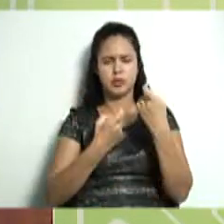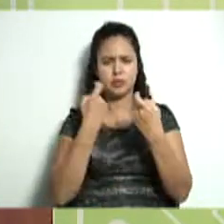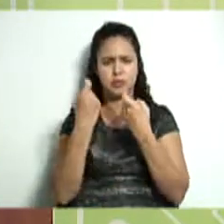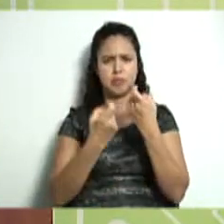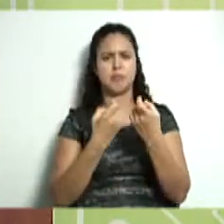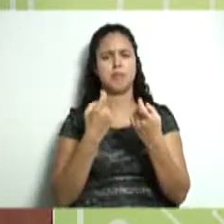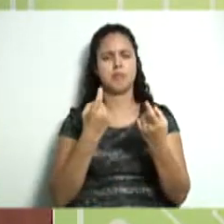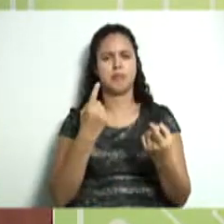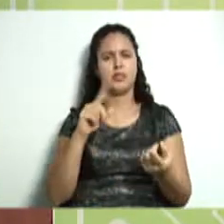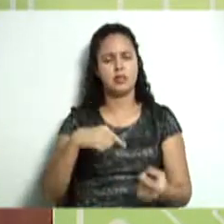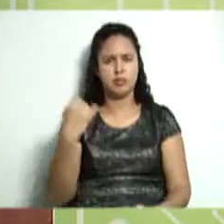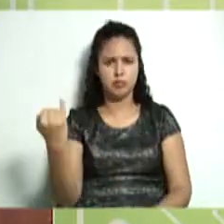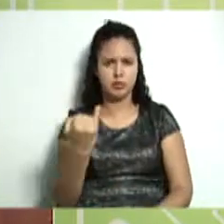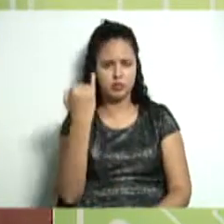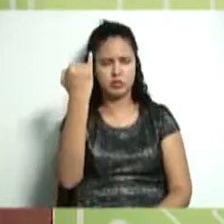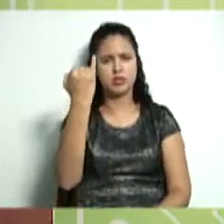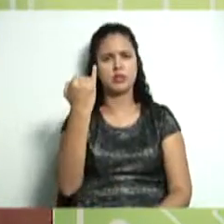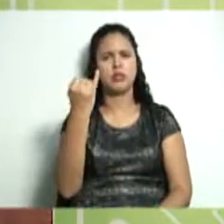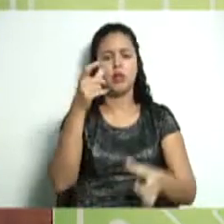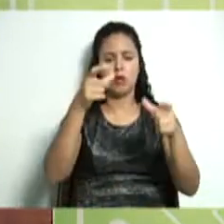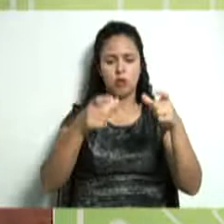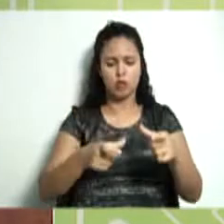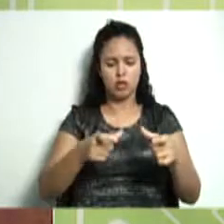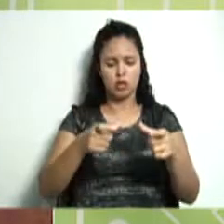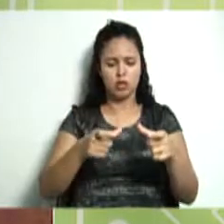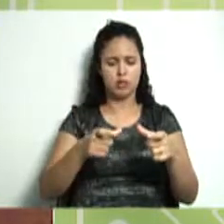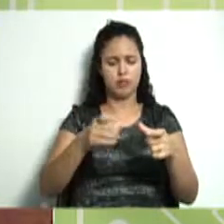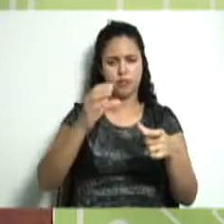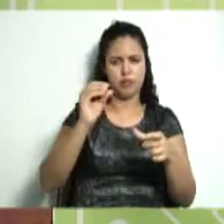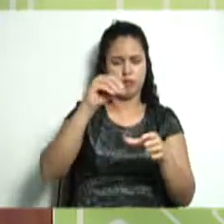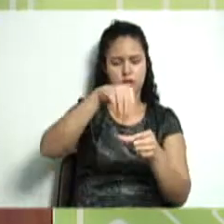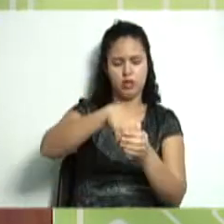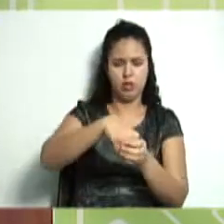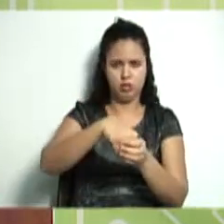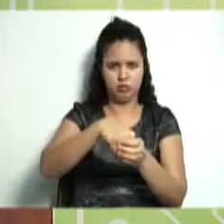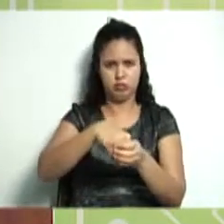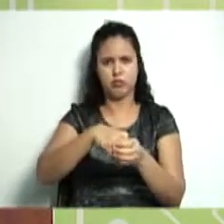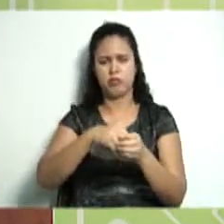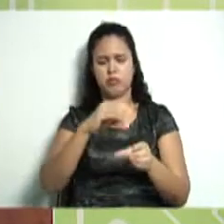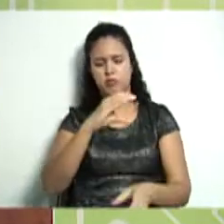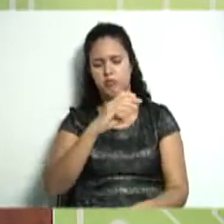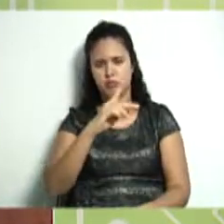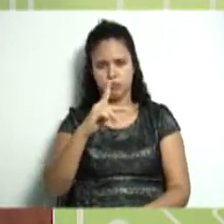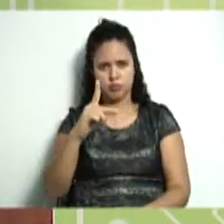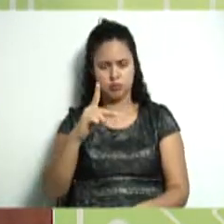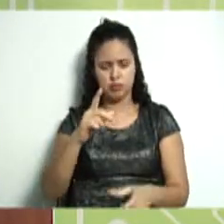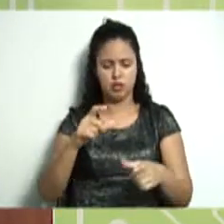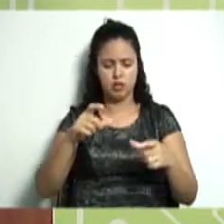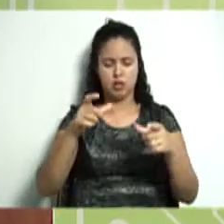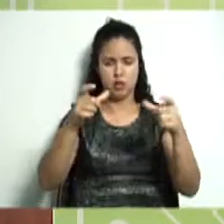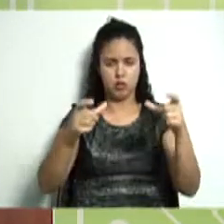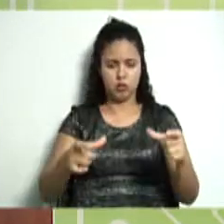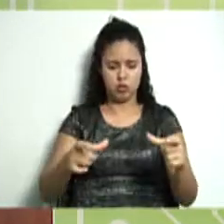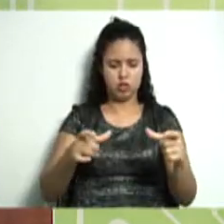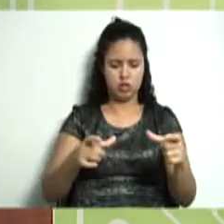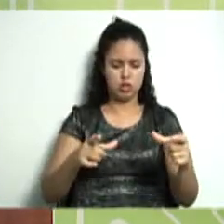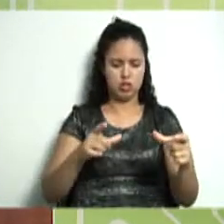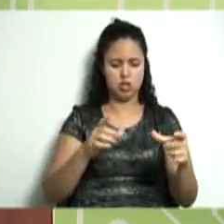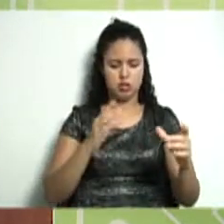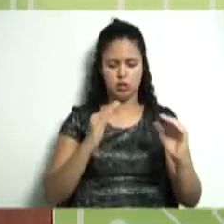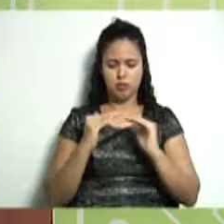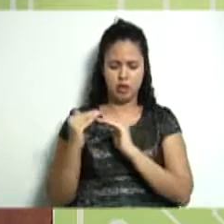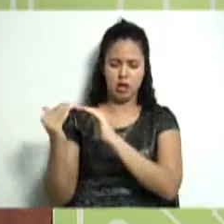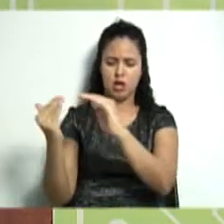que o local onde a cooperativa está inserida cresça, desenvolva, não